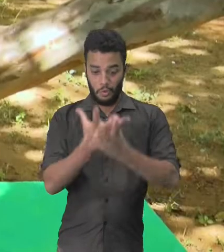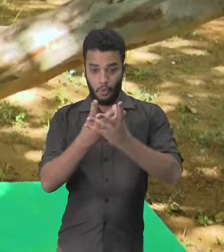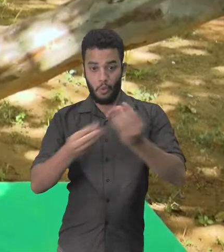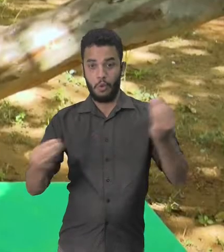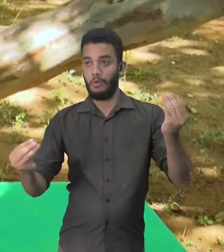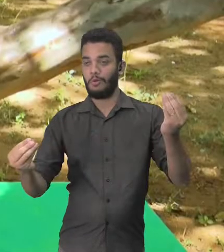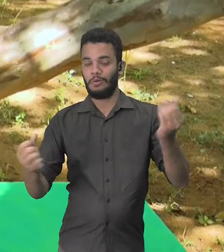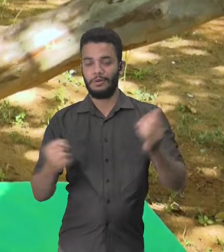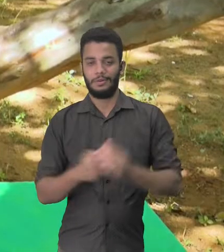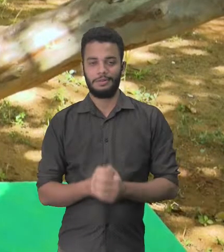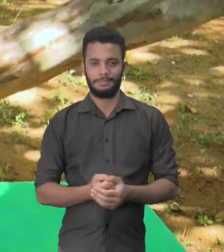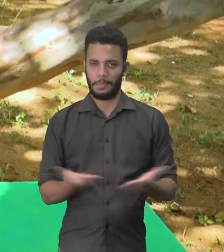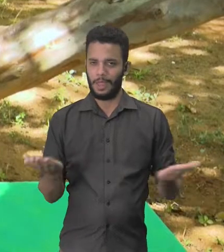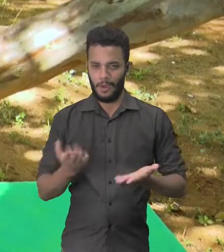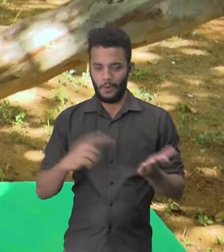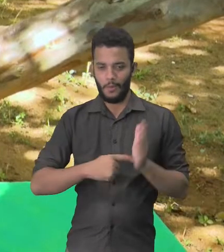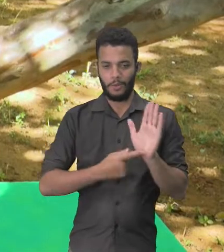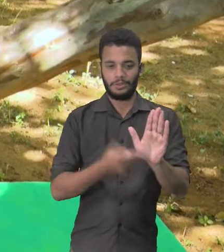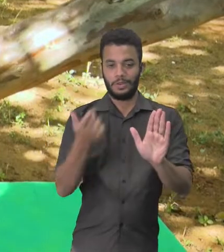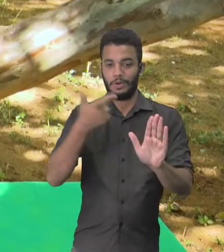O próximo truque eu vou fazer